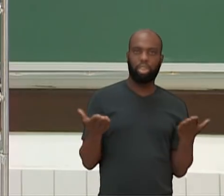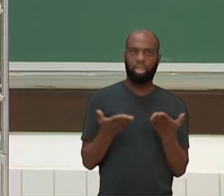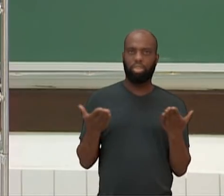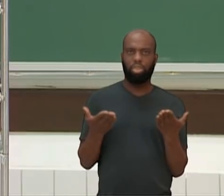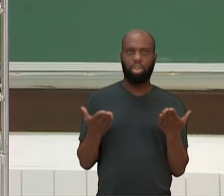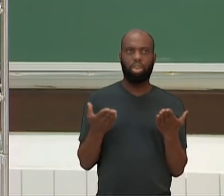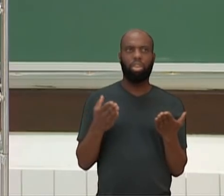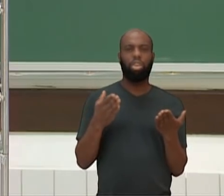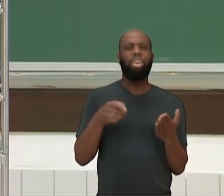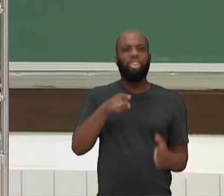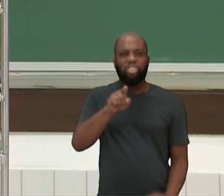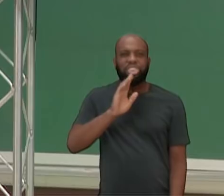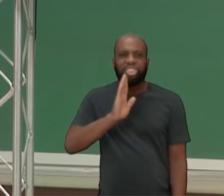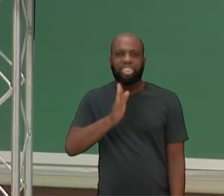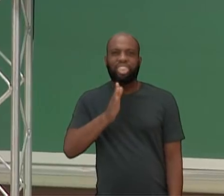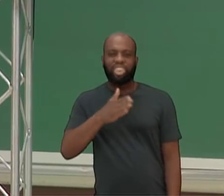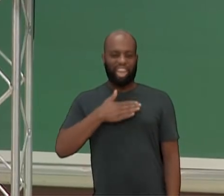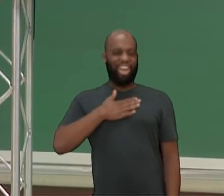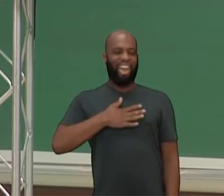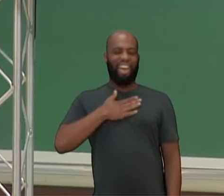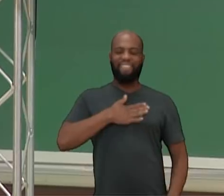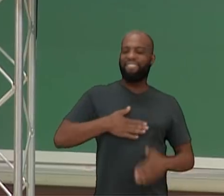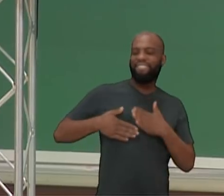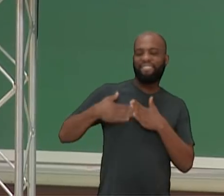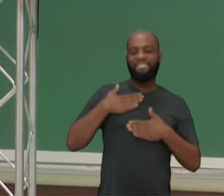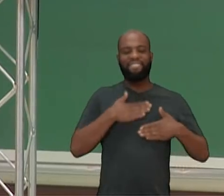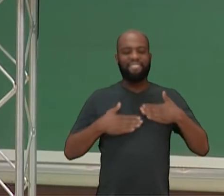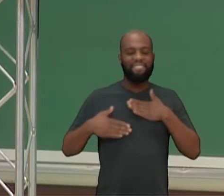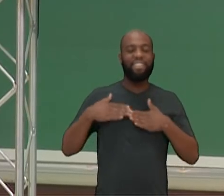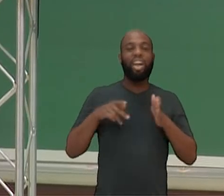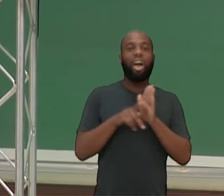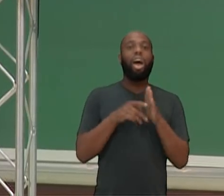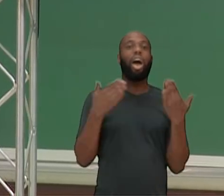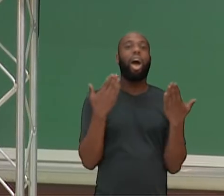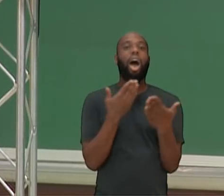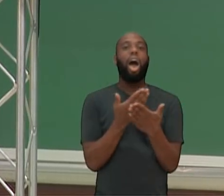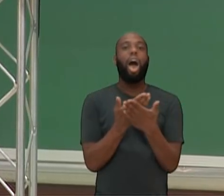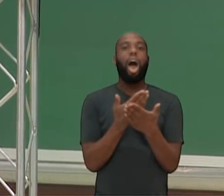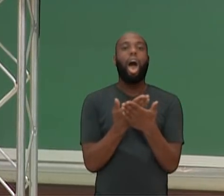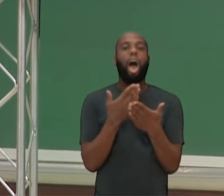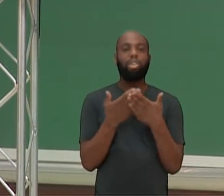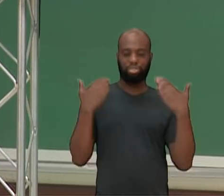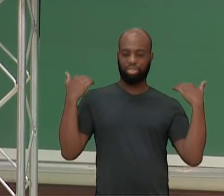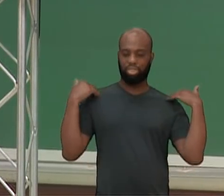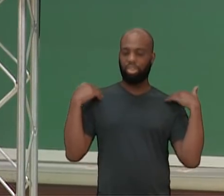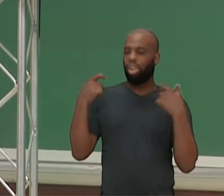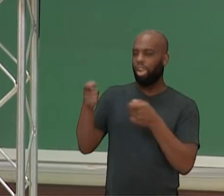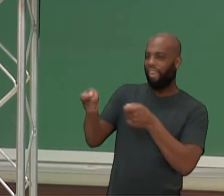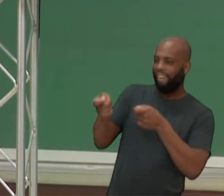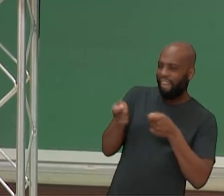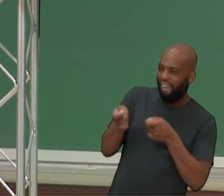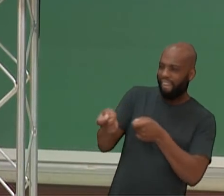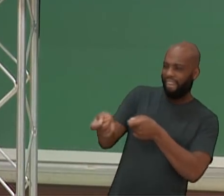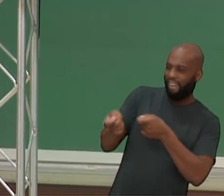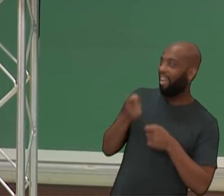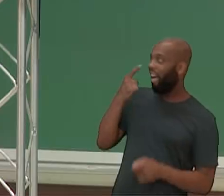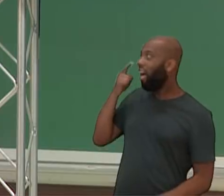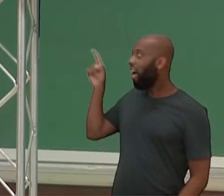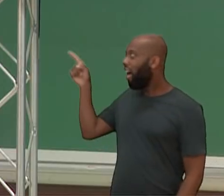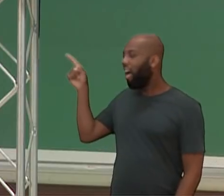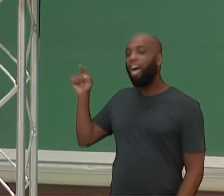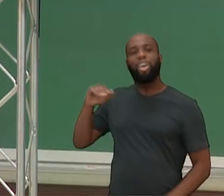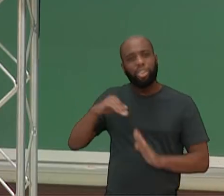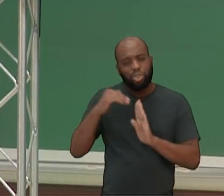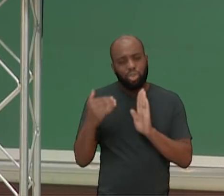Quem nunca se divertiu em uma aula de educação física fazendo um cabo de guerra, um cabo de força? Né? Não tem. Todos brincam, todos se divertem.